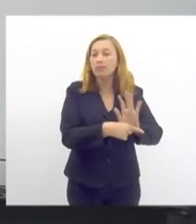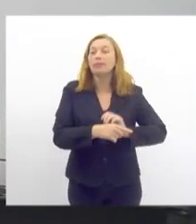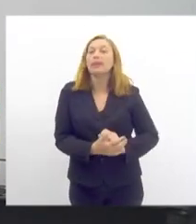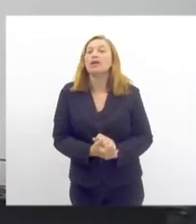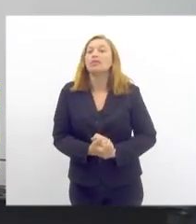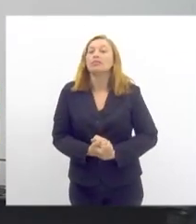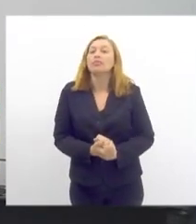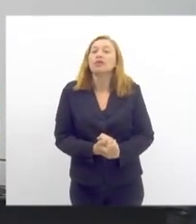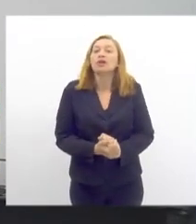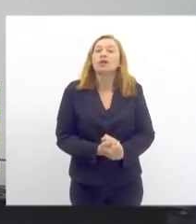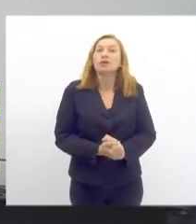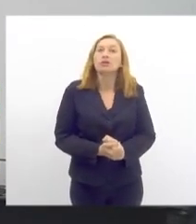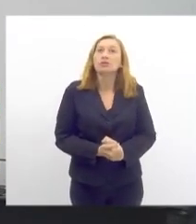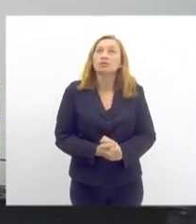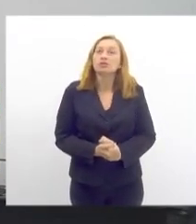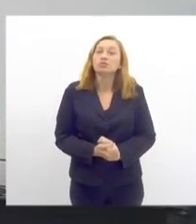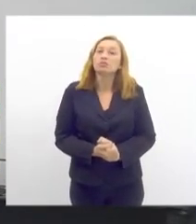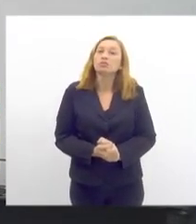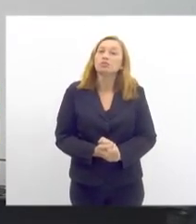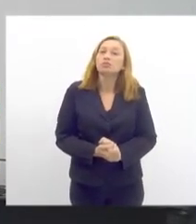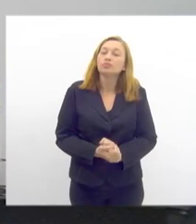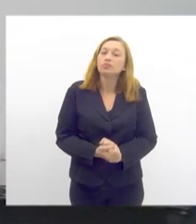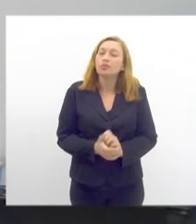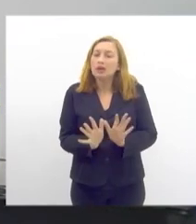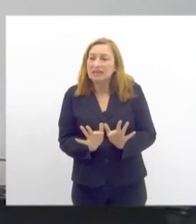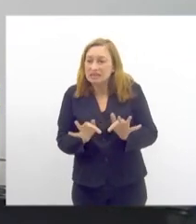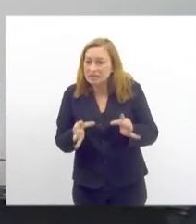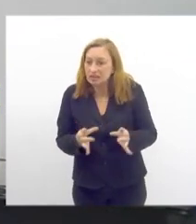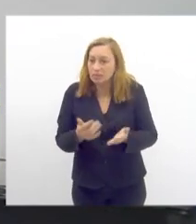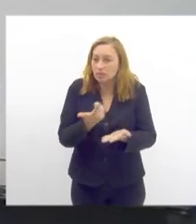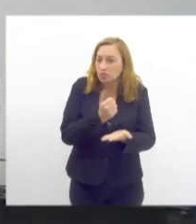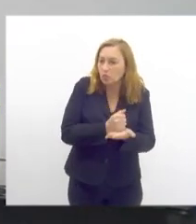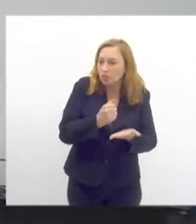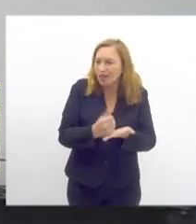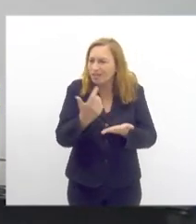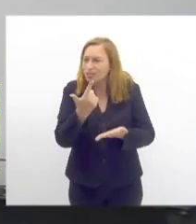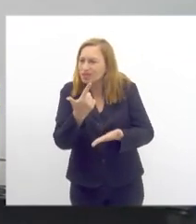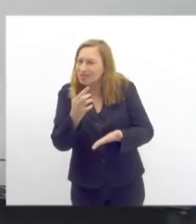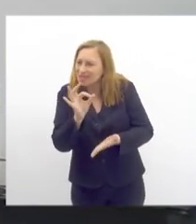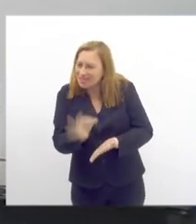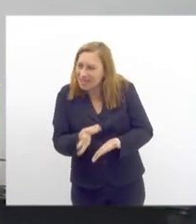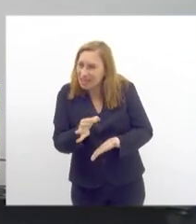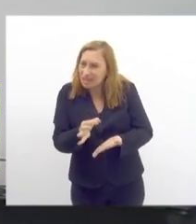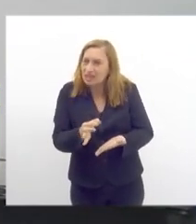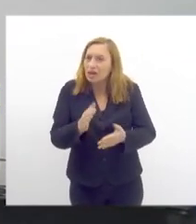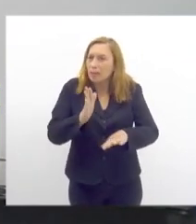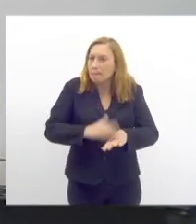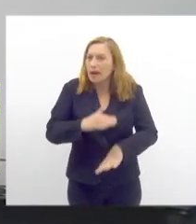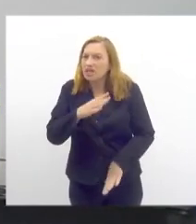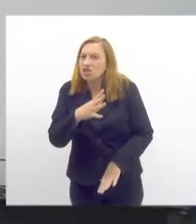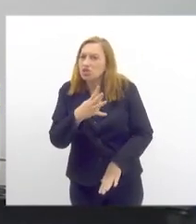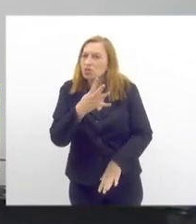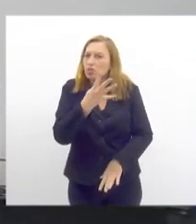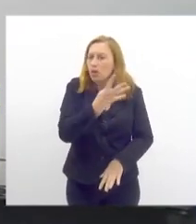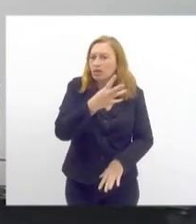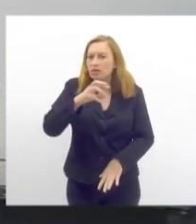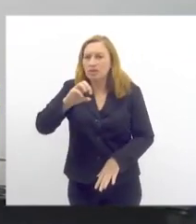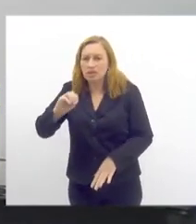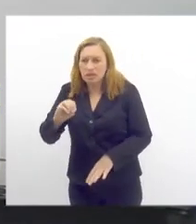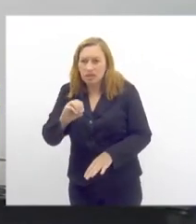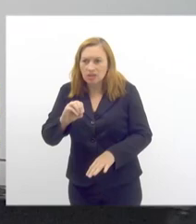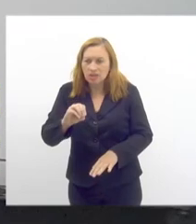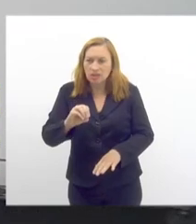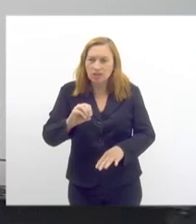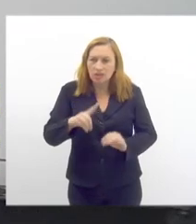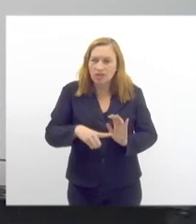contrapartida, de forma ainda que silenciosa e sem um contrato específico, foram feitas mais de 400 atendimentos nos